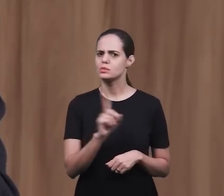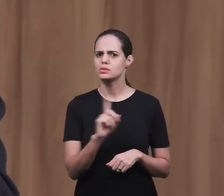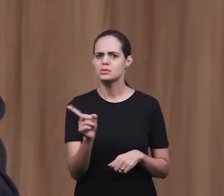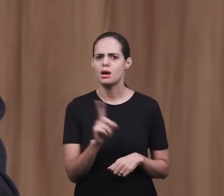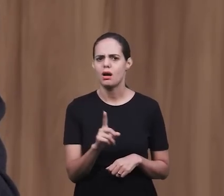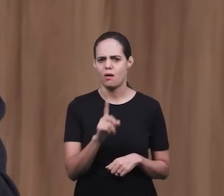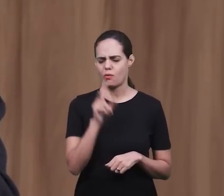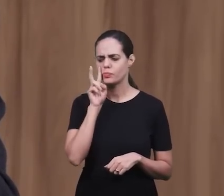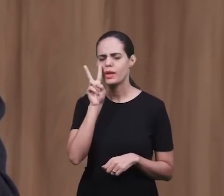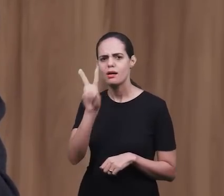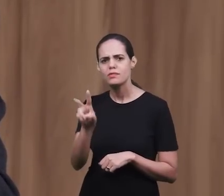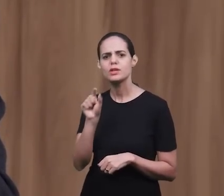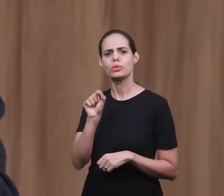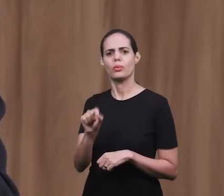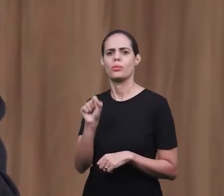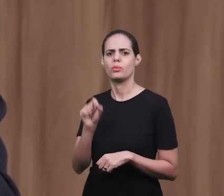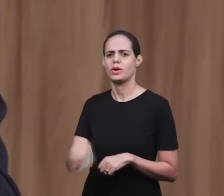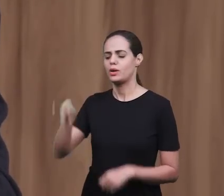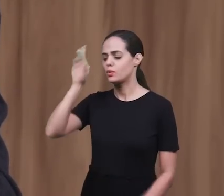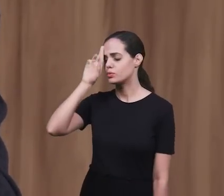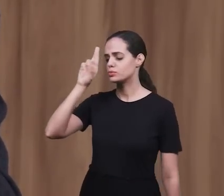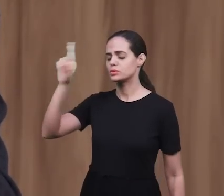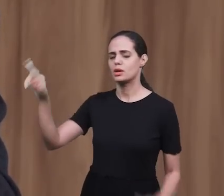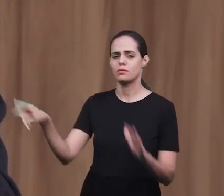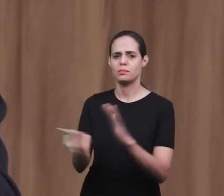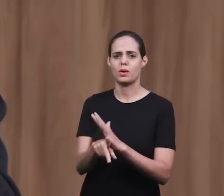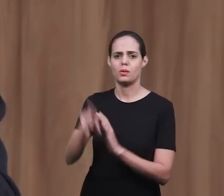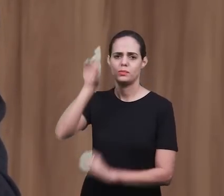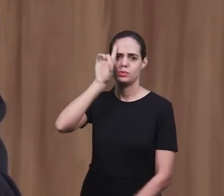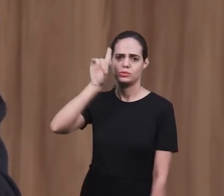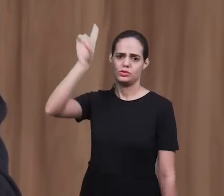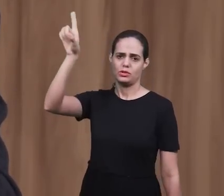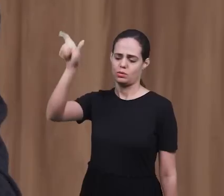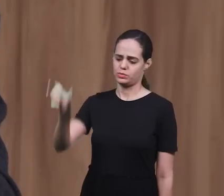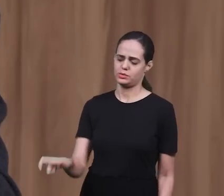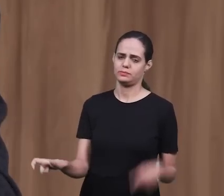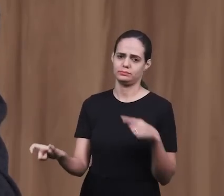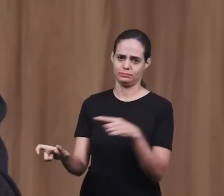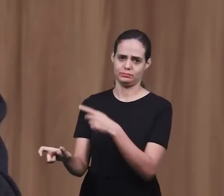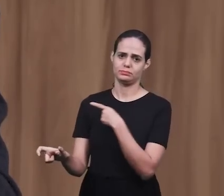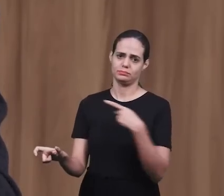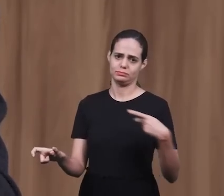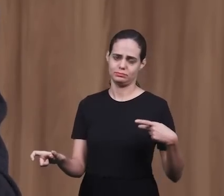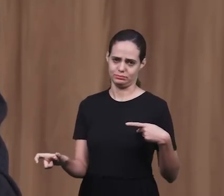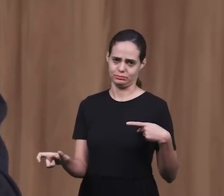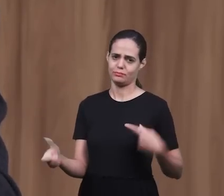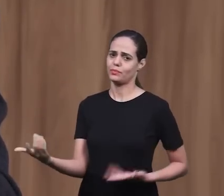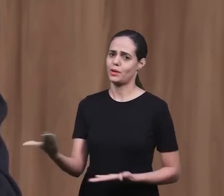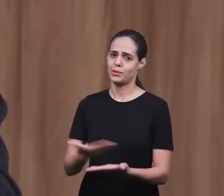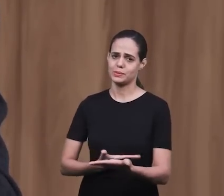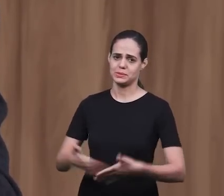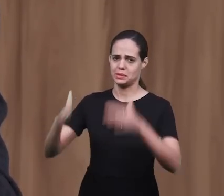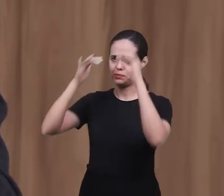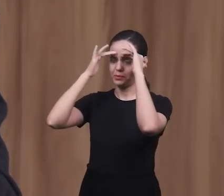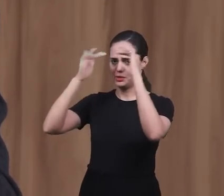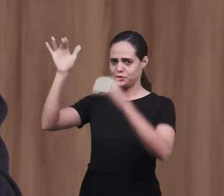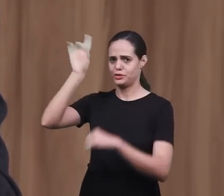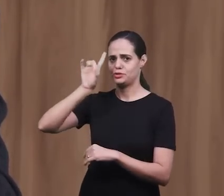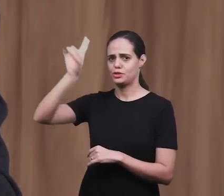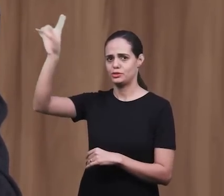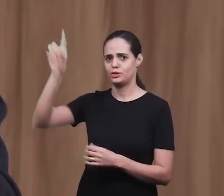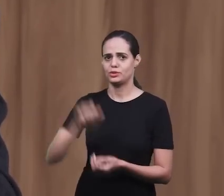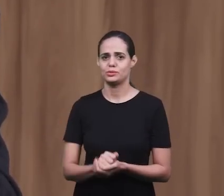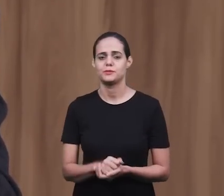pastor. Um servo. Um servo de Deus, né? Isso é fundamental, por quê? Porque eu me lembro de um pastor que é